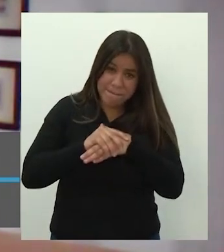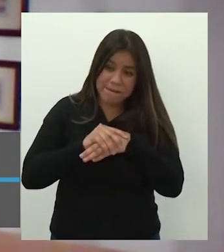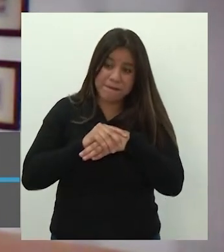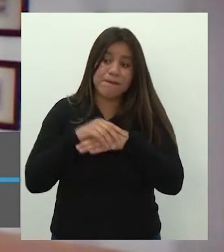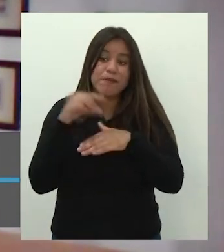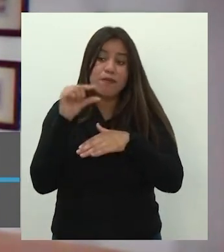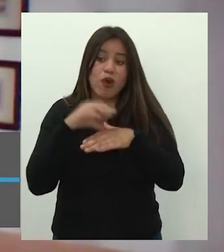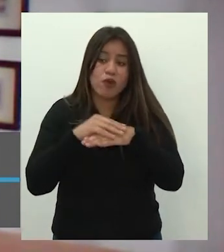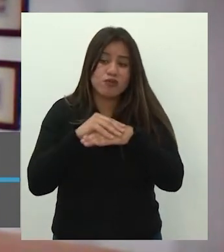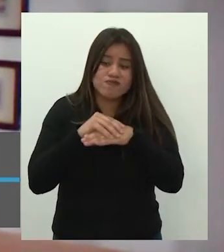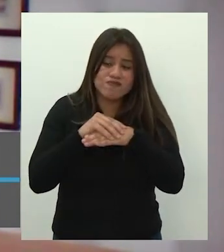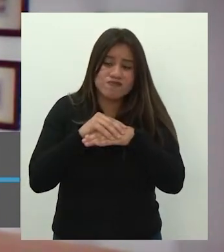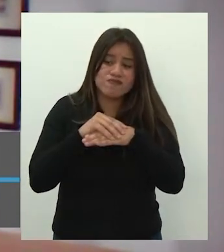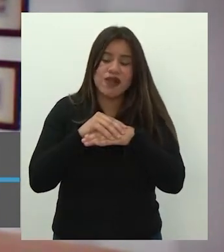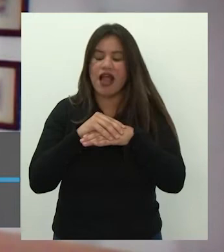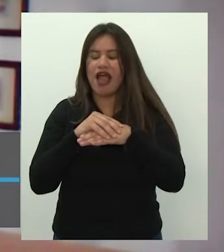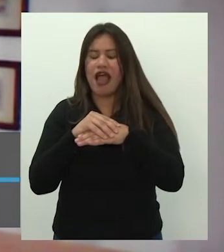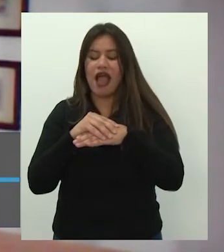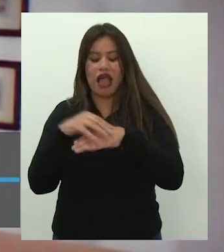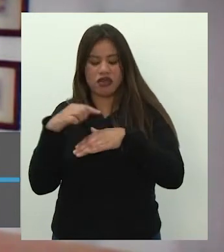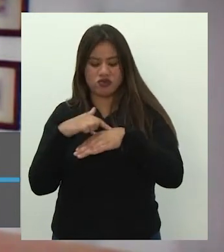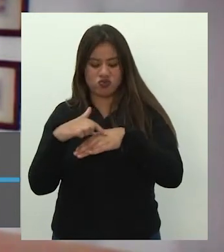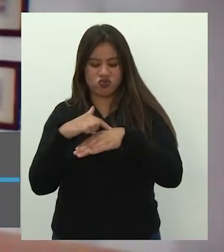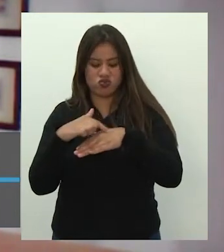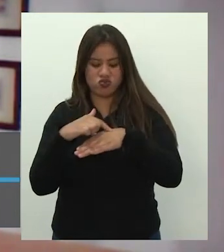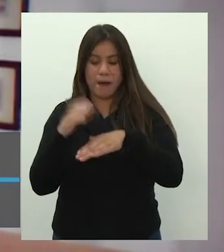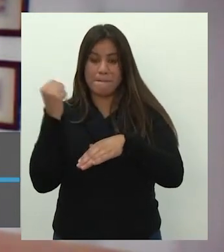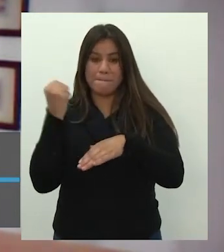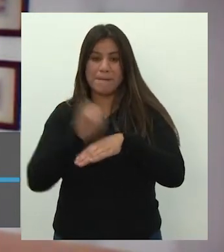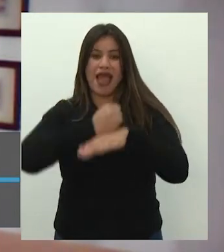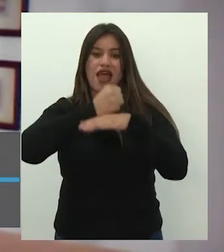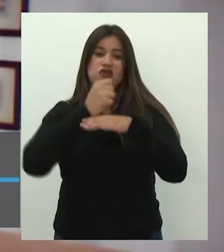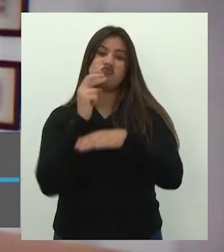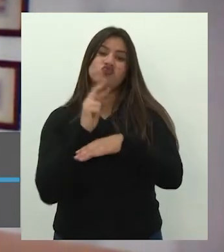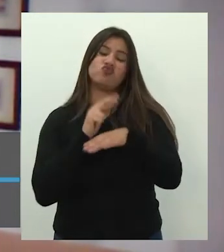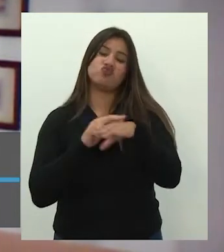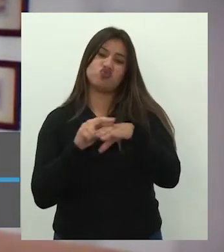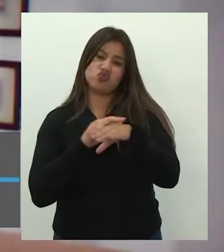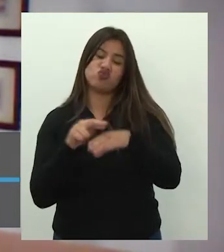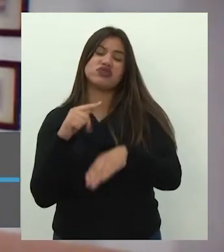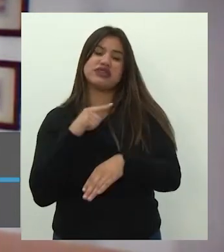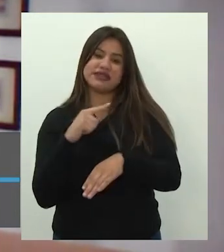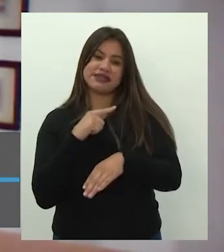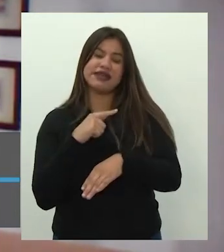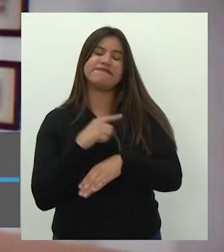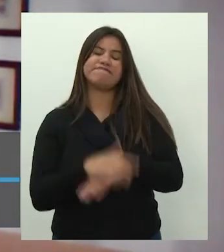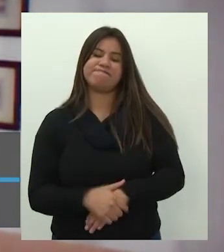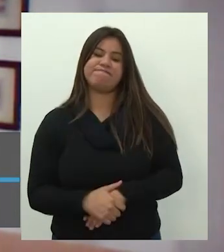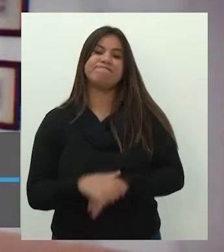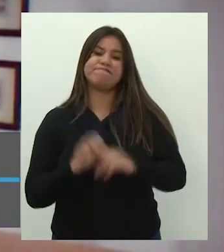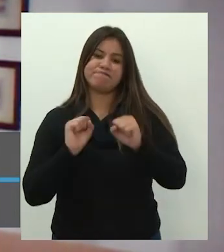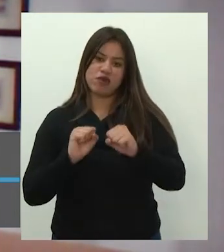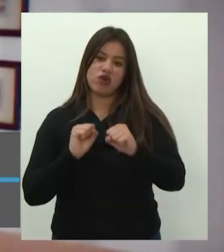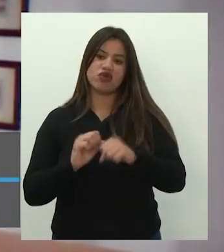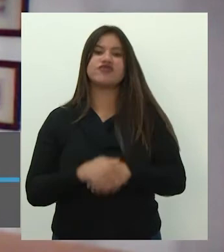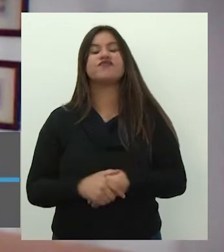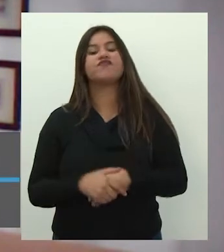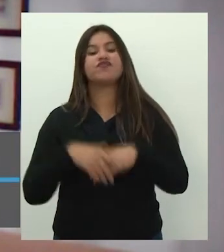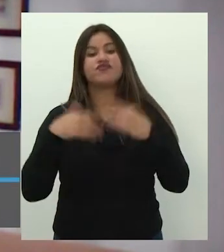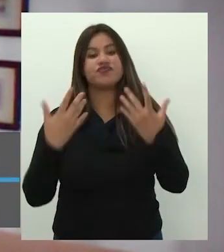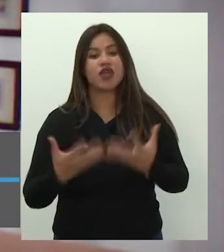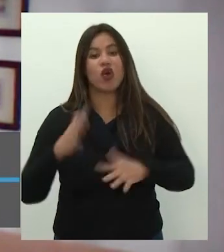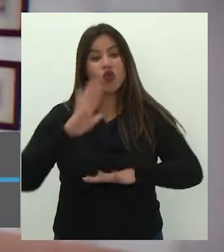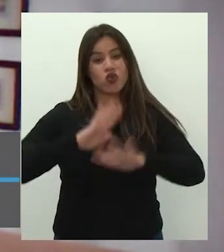foi suficiente, então, para machucar a pele, né? Então, cuidado também